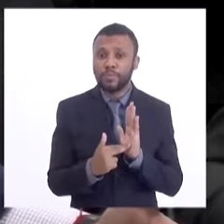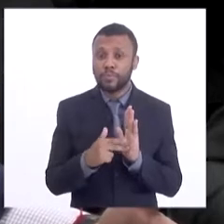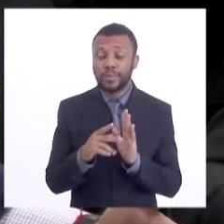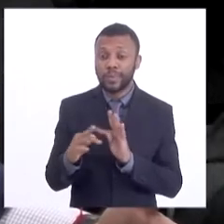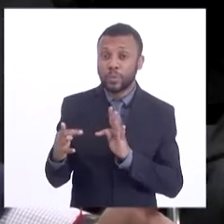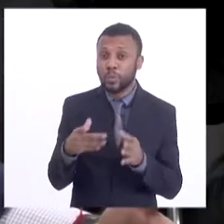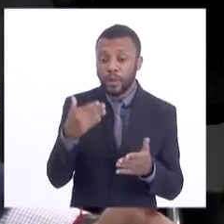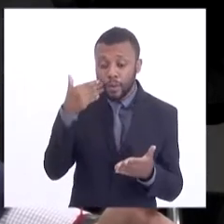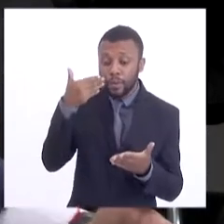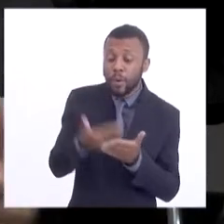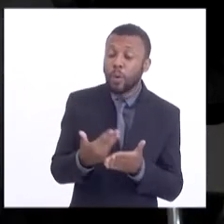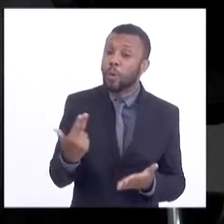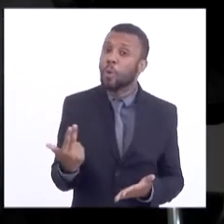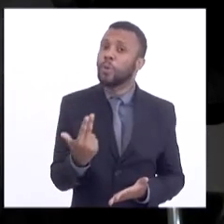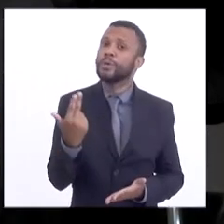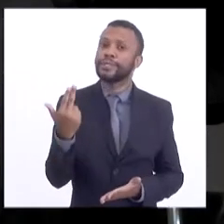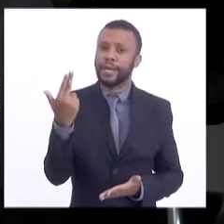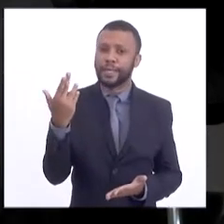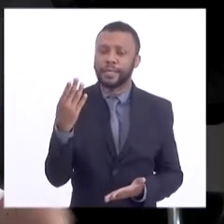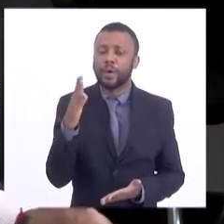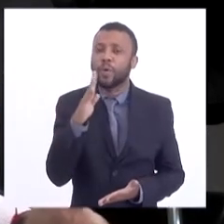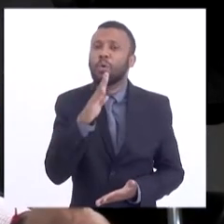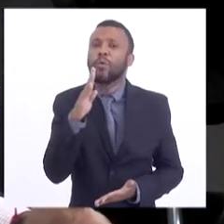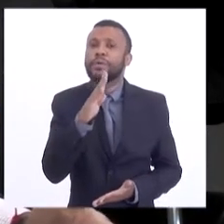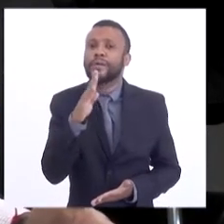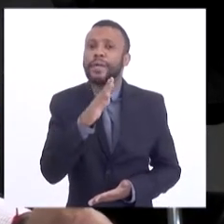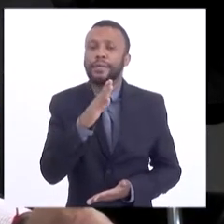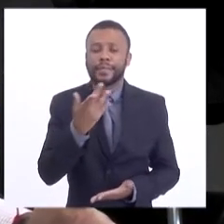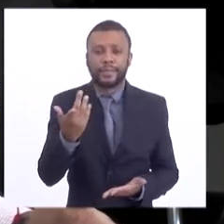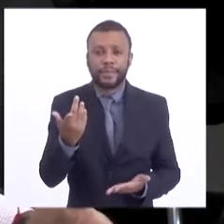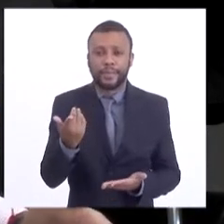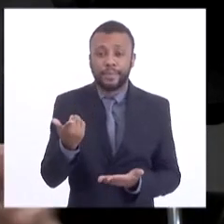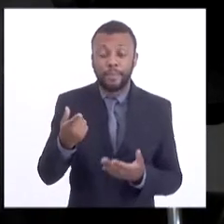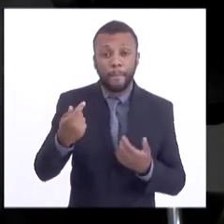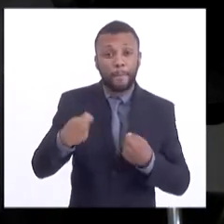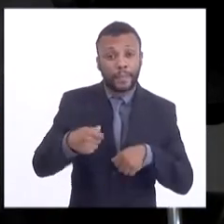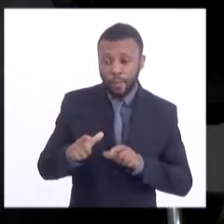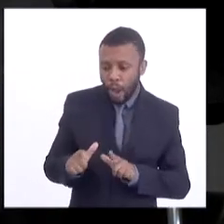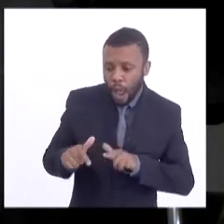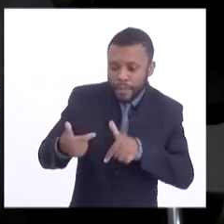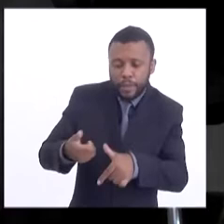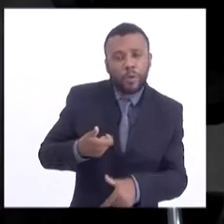para ontem me mostre vamos fazer tudo para ontem Então